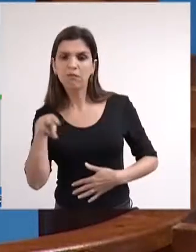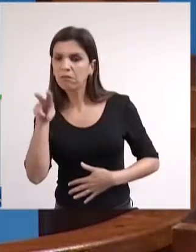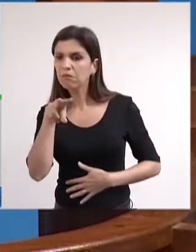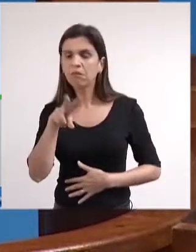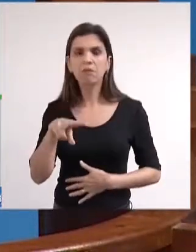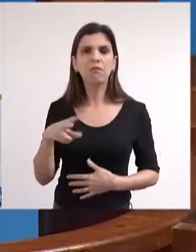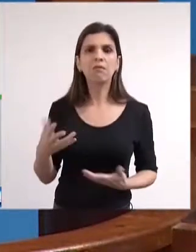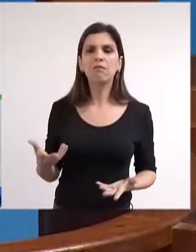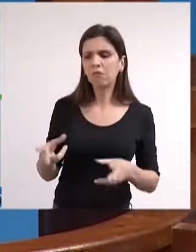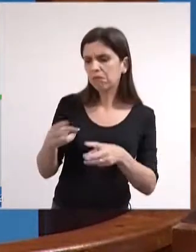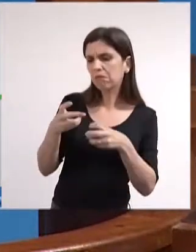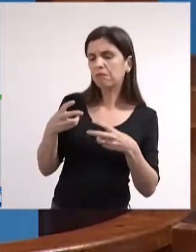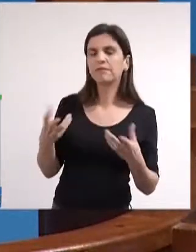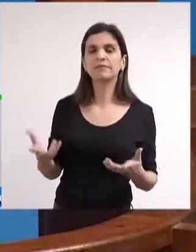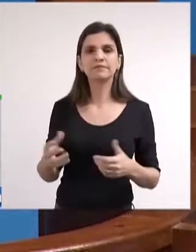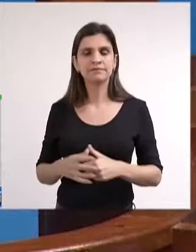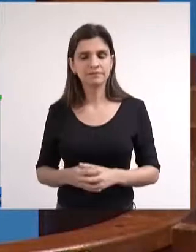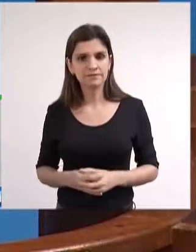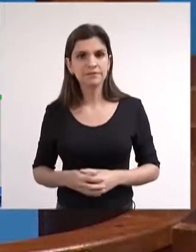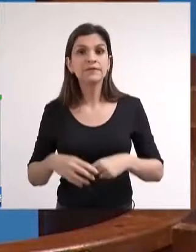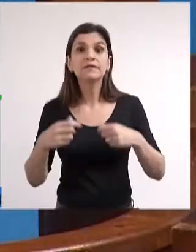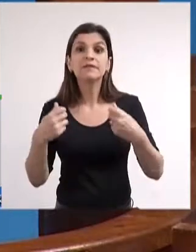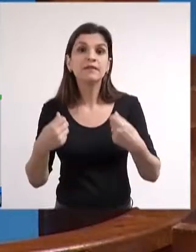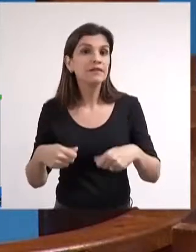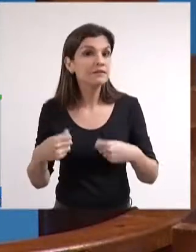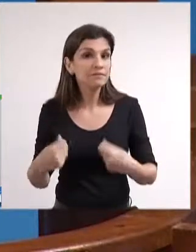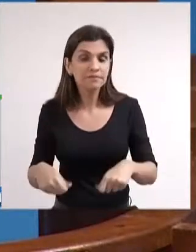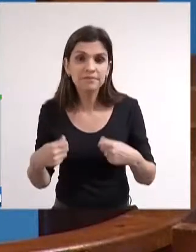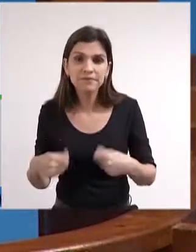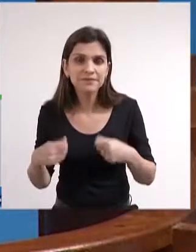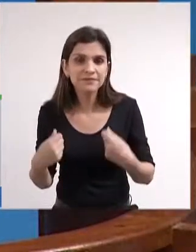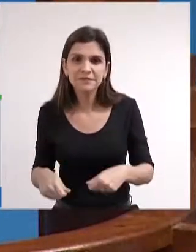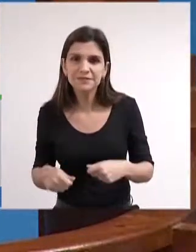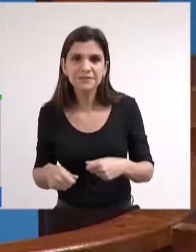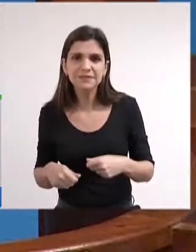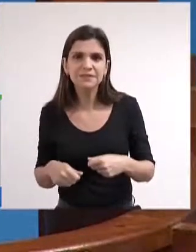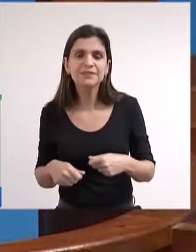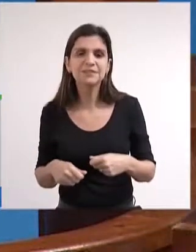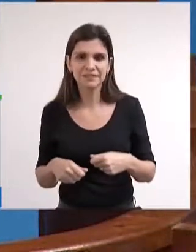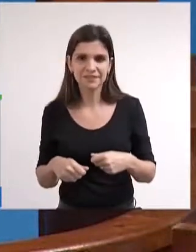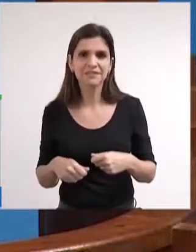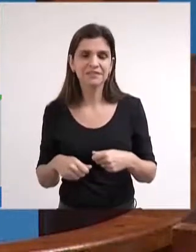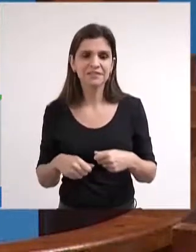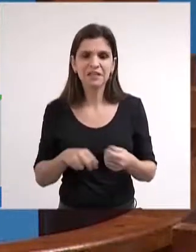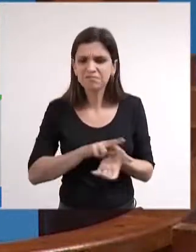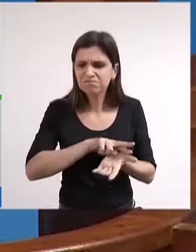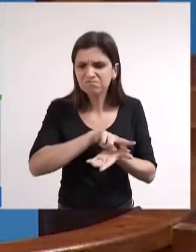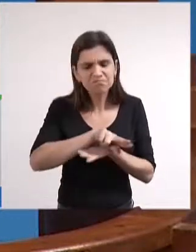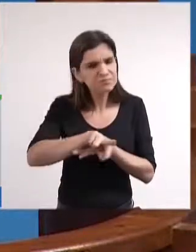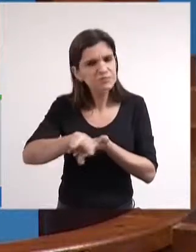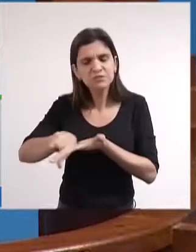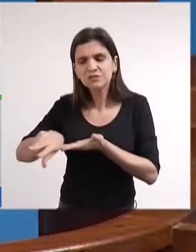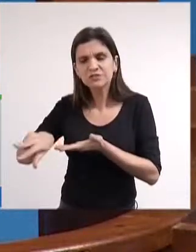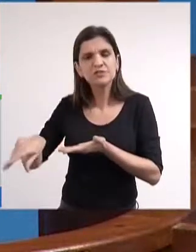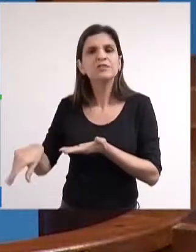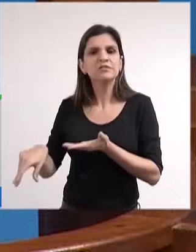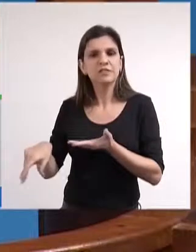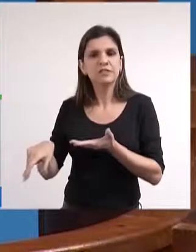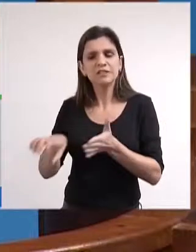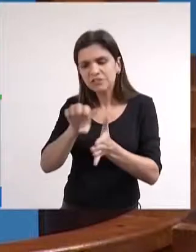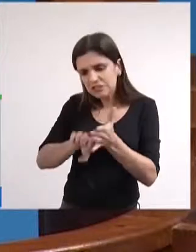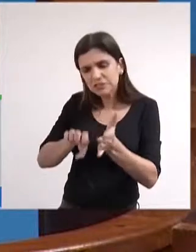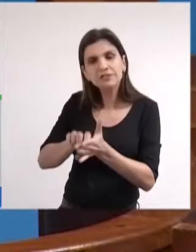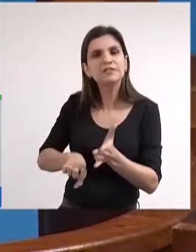que procurar o máximo de recurso que a medicina dispõe para chegar num diagnóstico